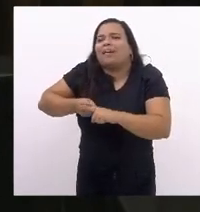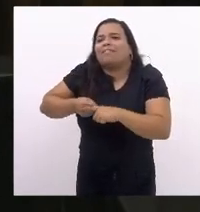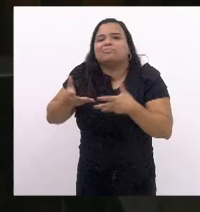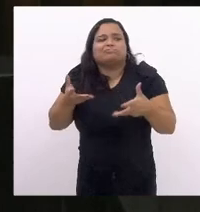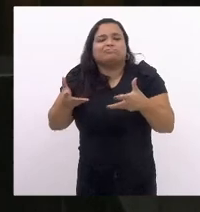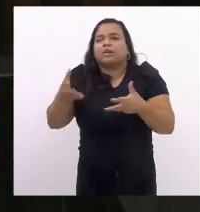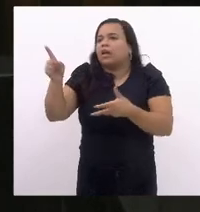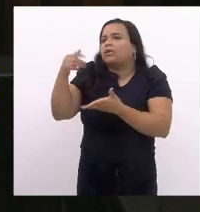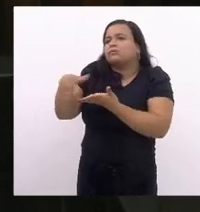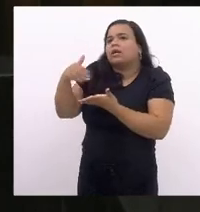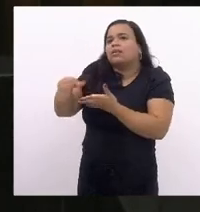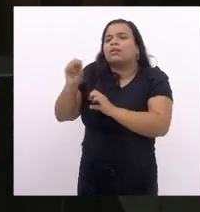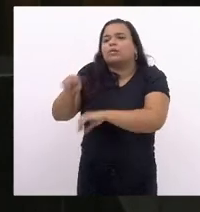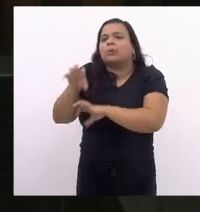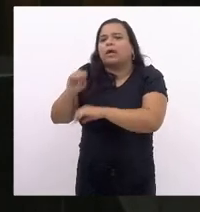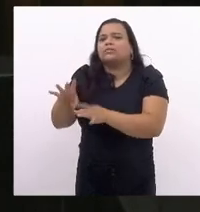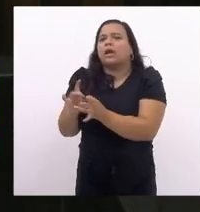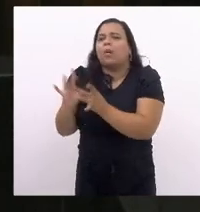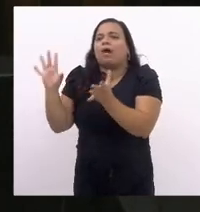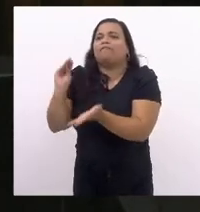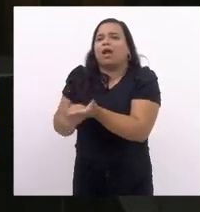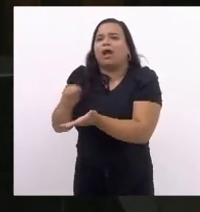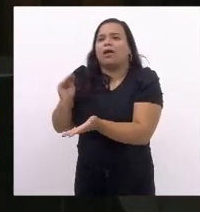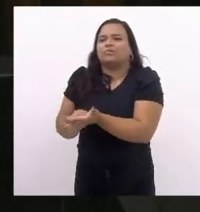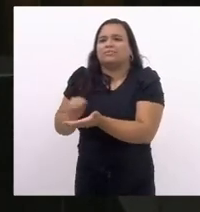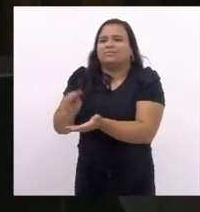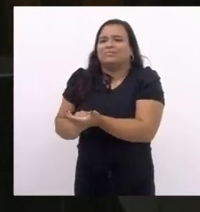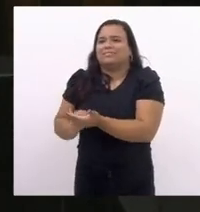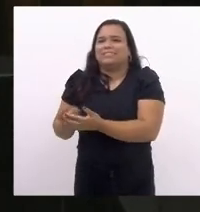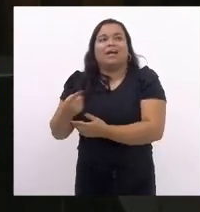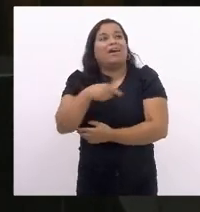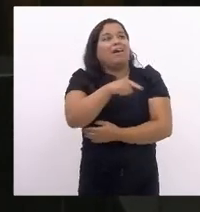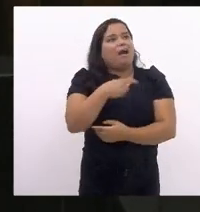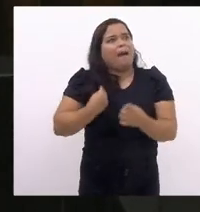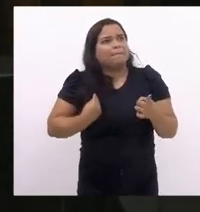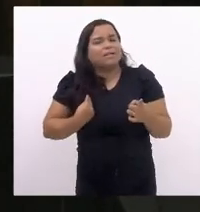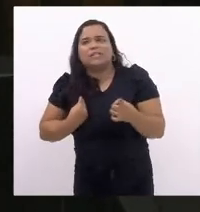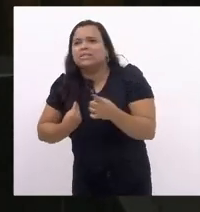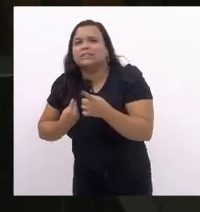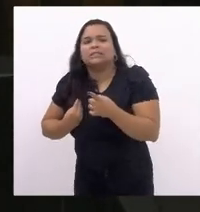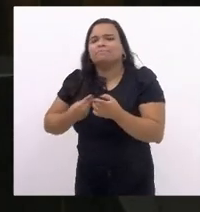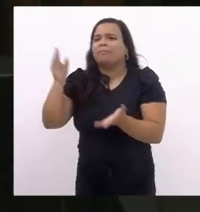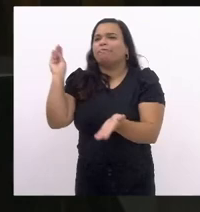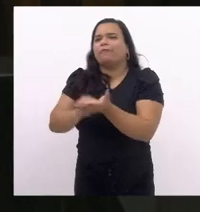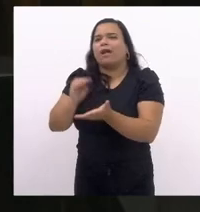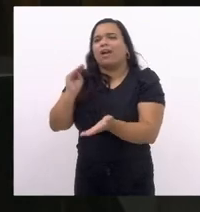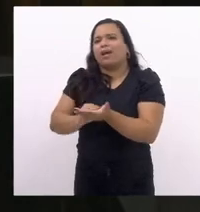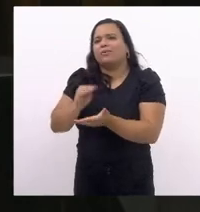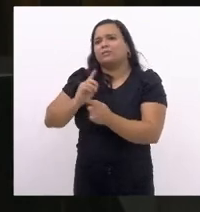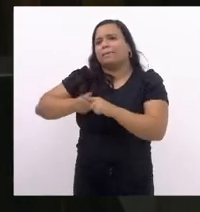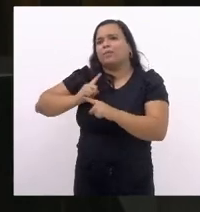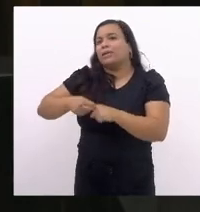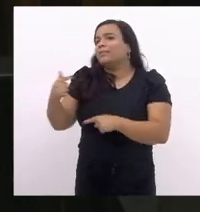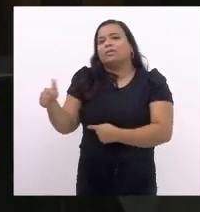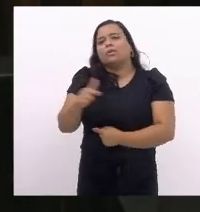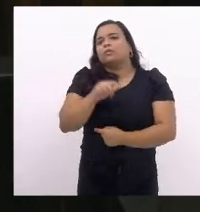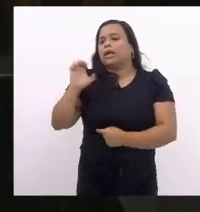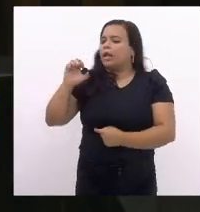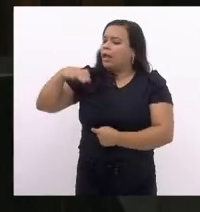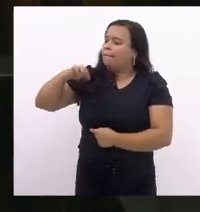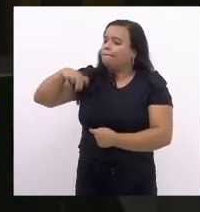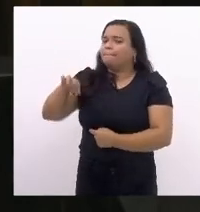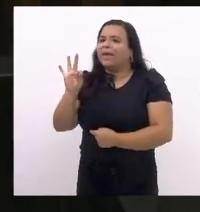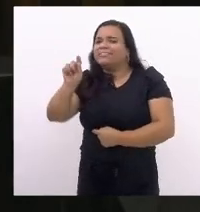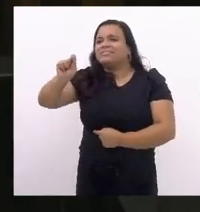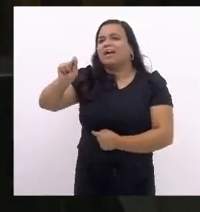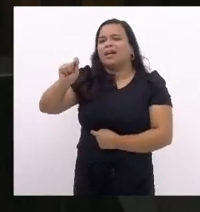a Secretaria de Educação não autoriza que eles se habilitem para dar as disciplinas, porque as disciplinas ainda não têm nem ementa. Então, assim,